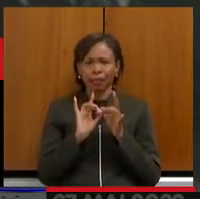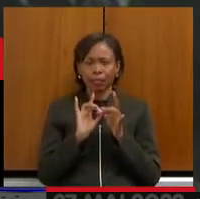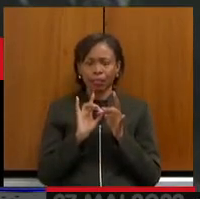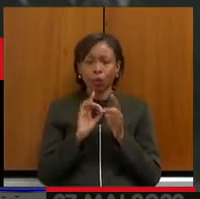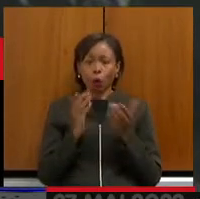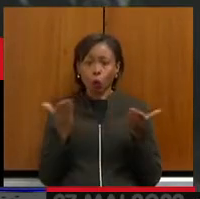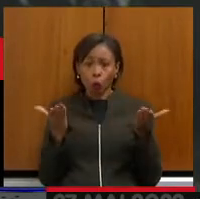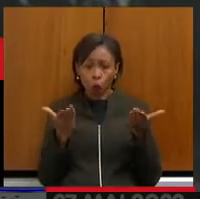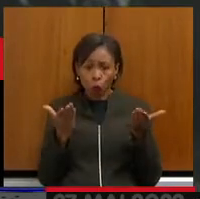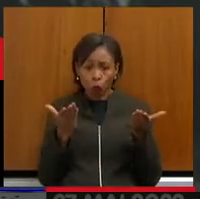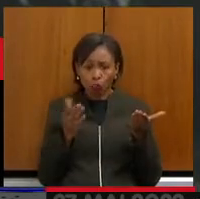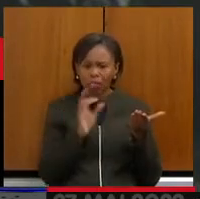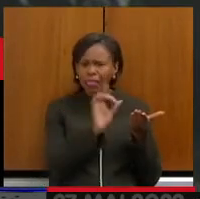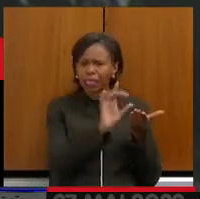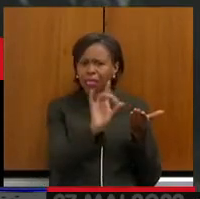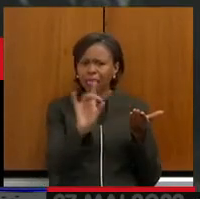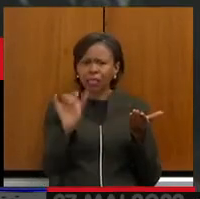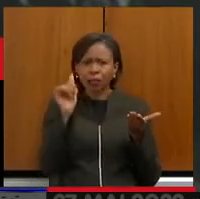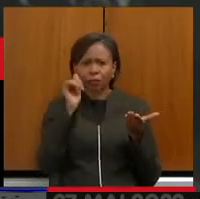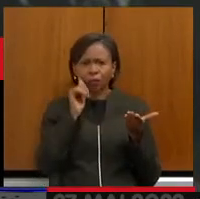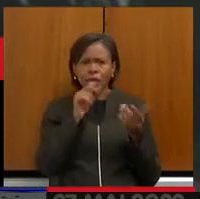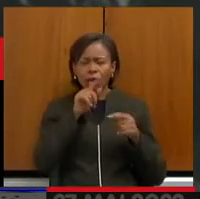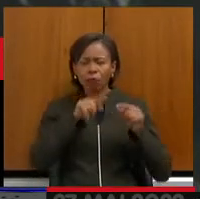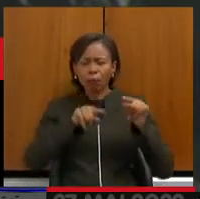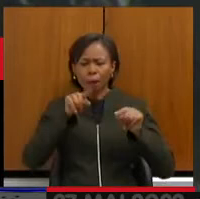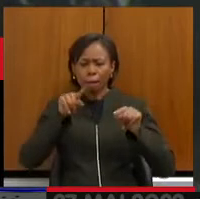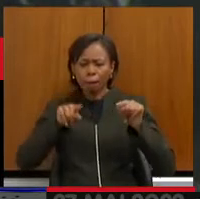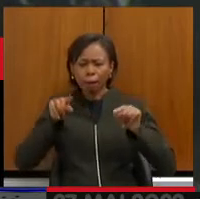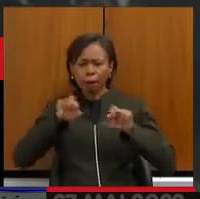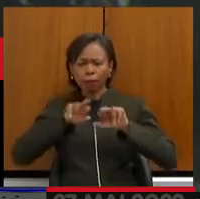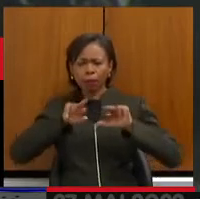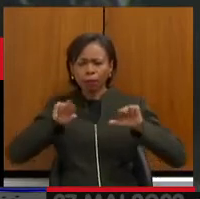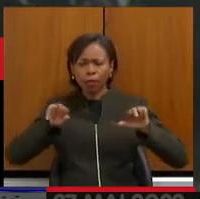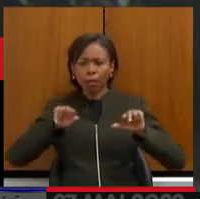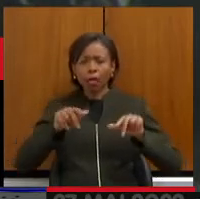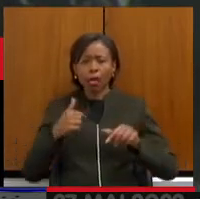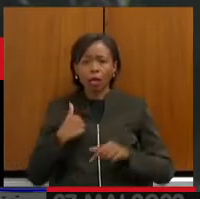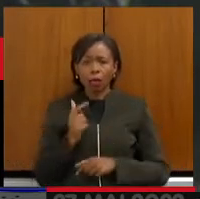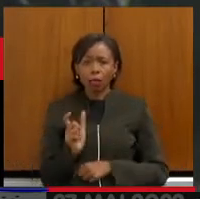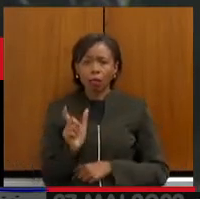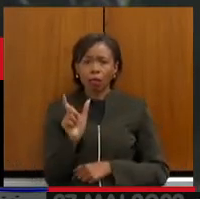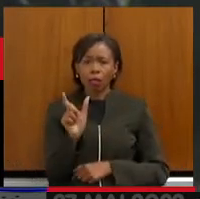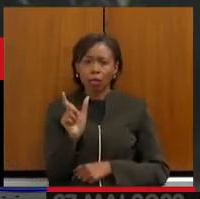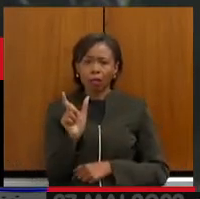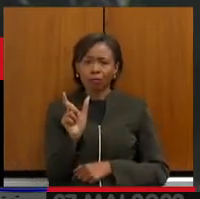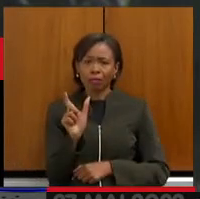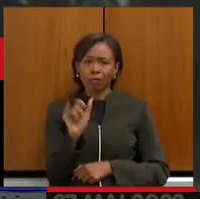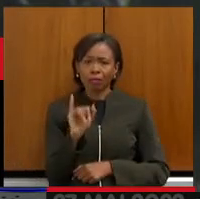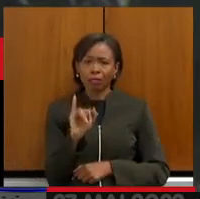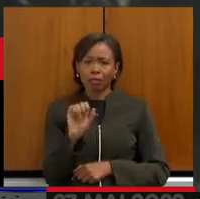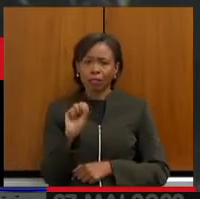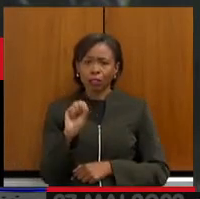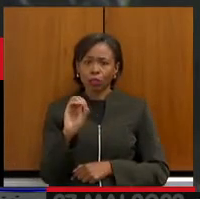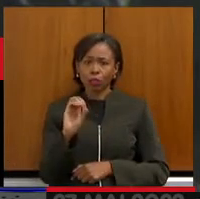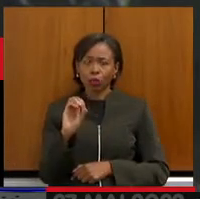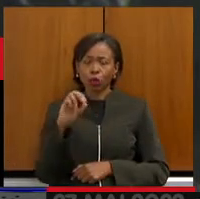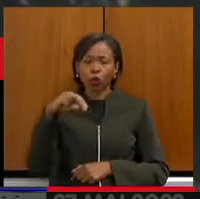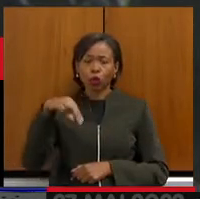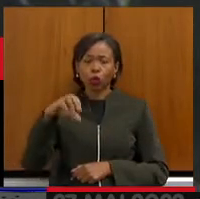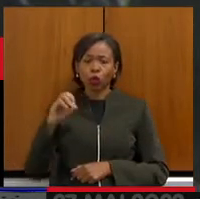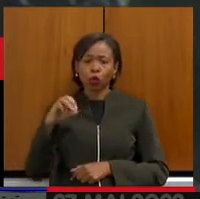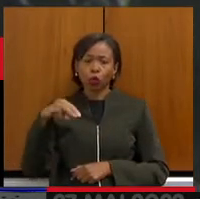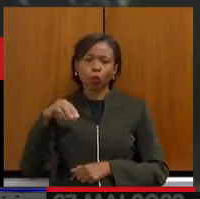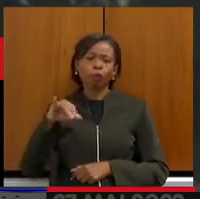aqui e a minha palavra é a palavra de isonomia de igualdade nós só vamos